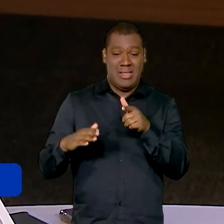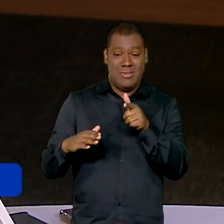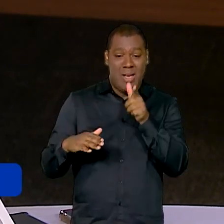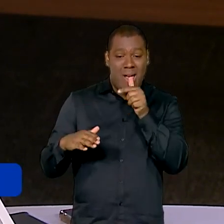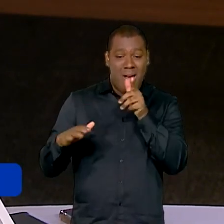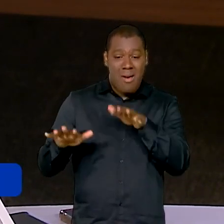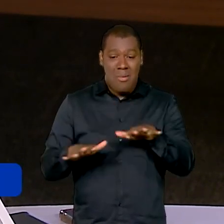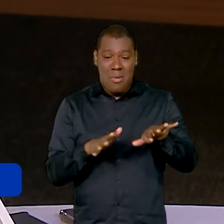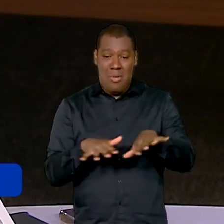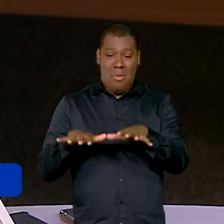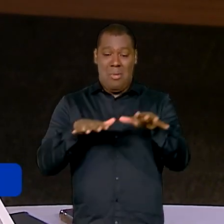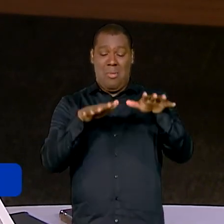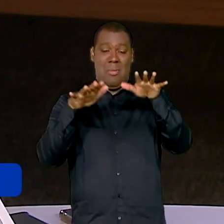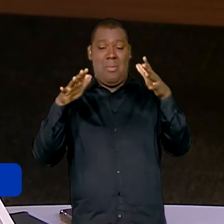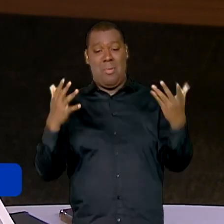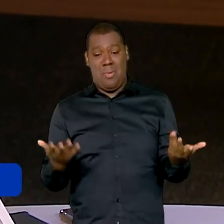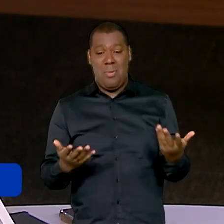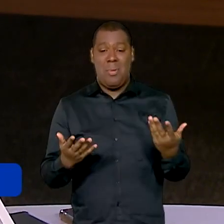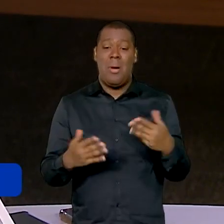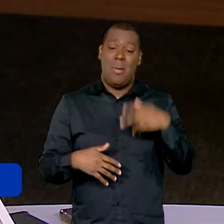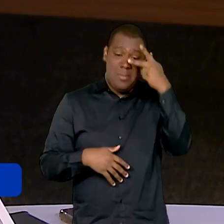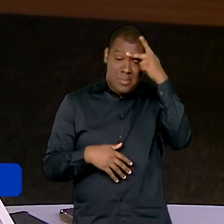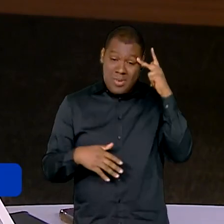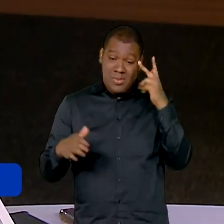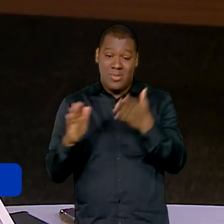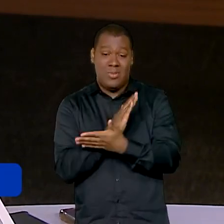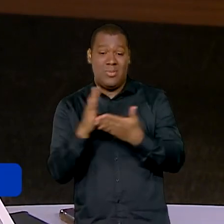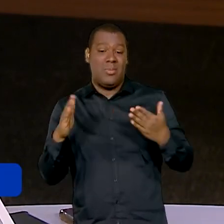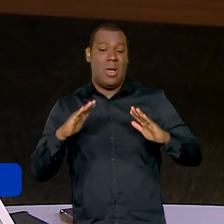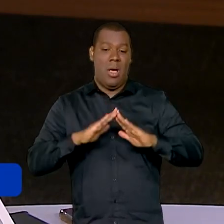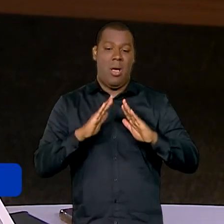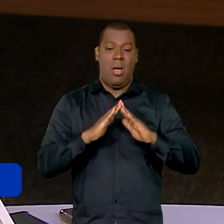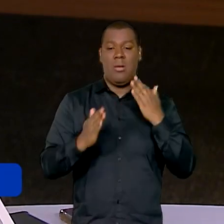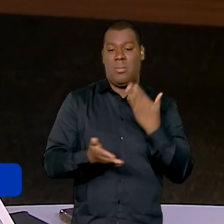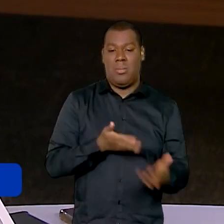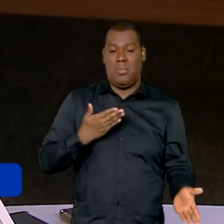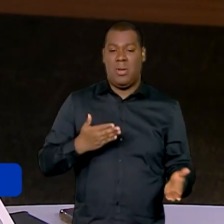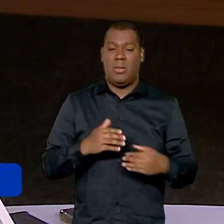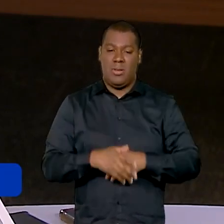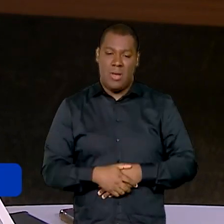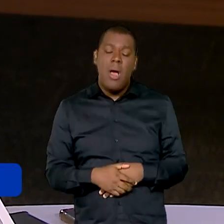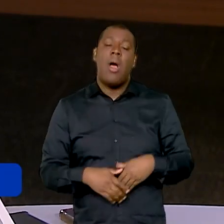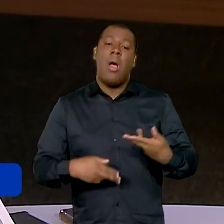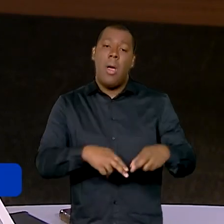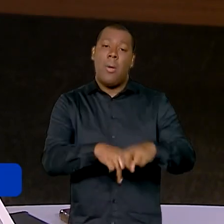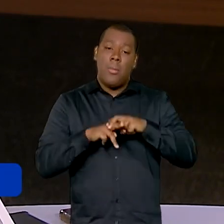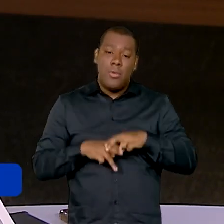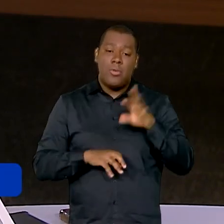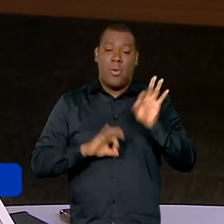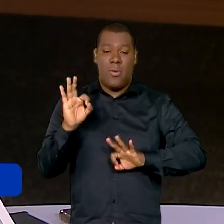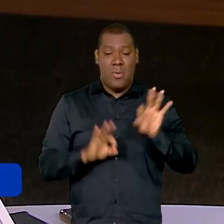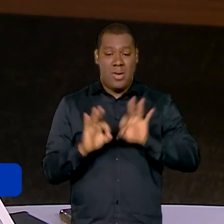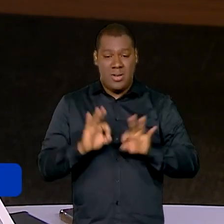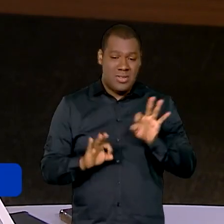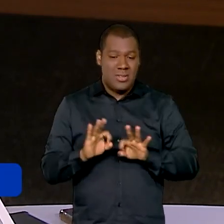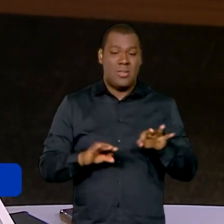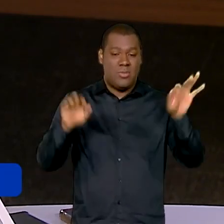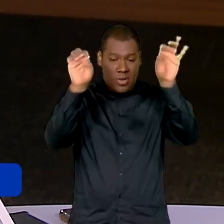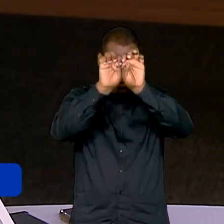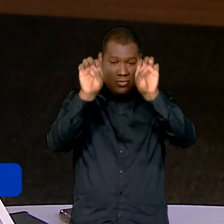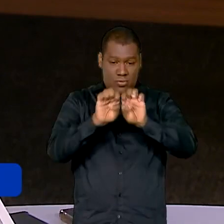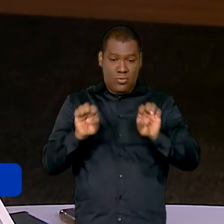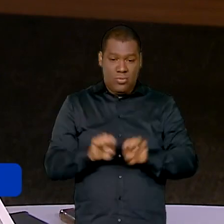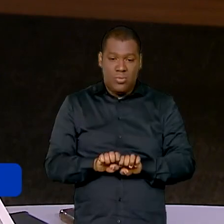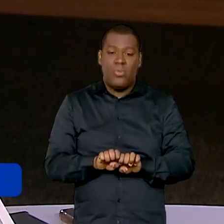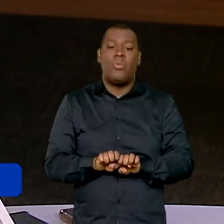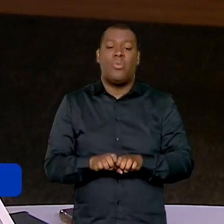normalmente inundam, e nós precisamos garantir uma macro-drenagem tecnicamente consistente para que essas famílias não